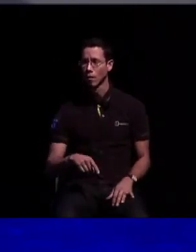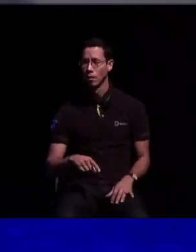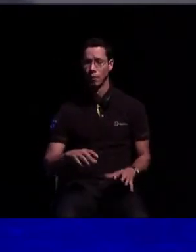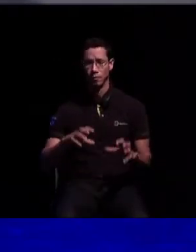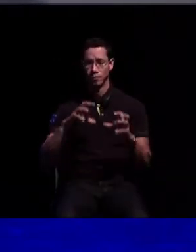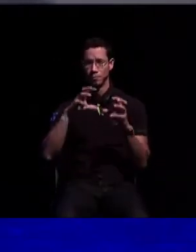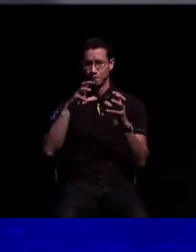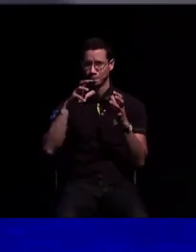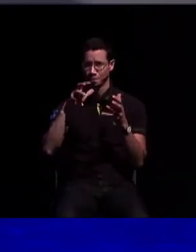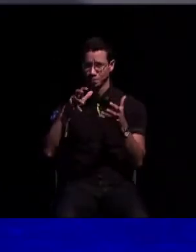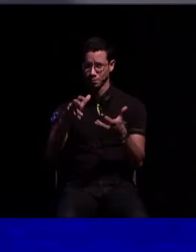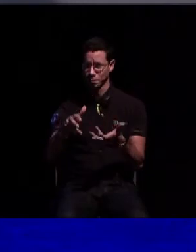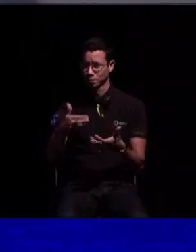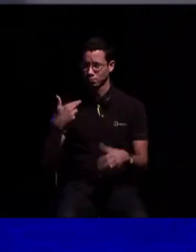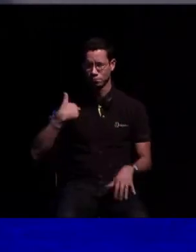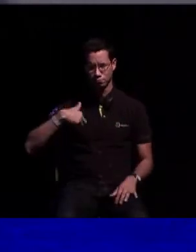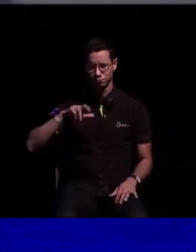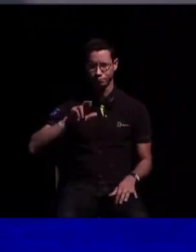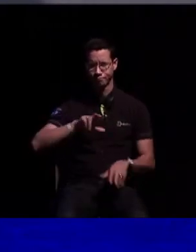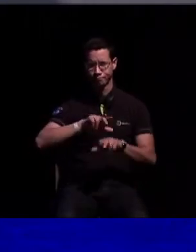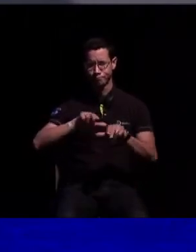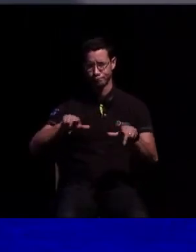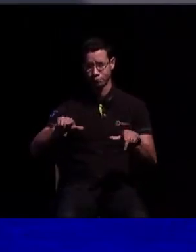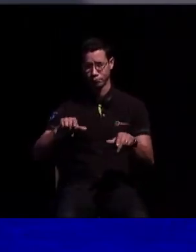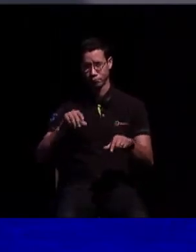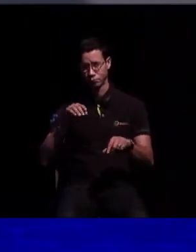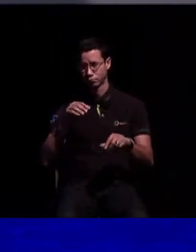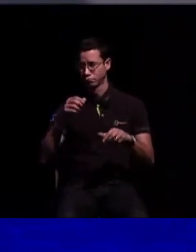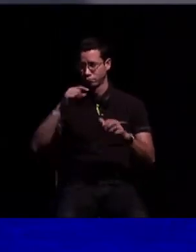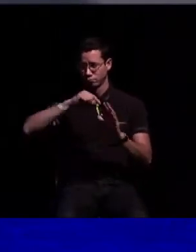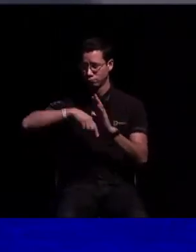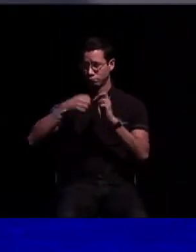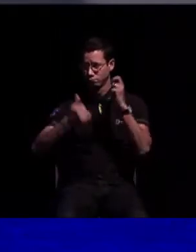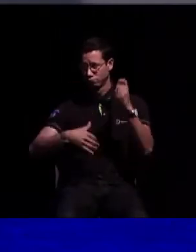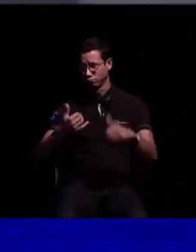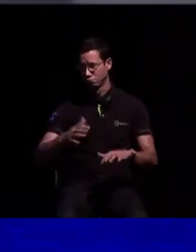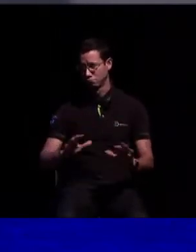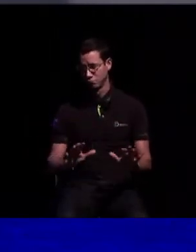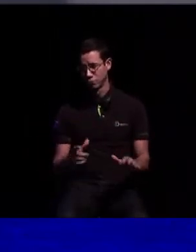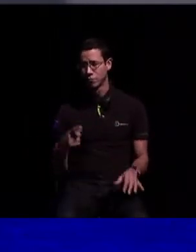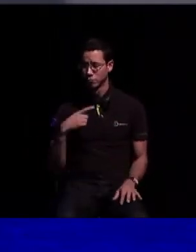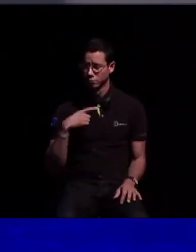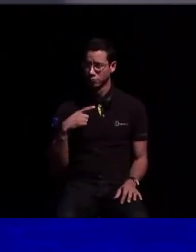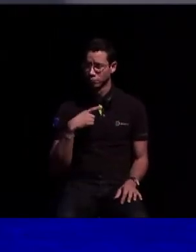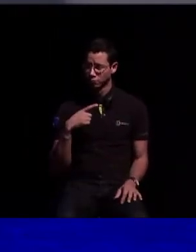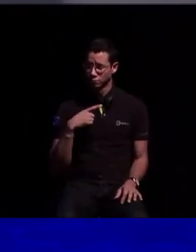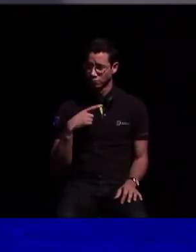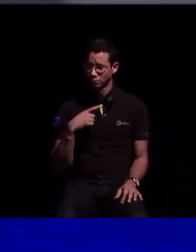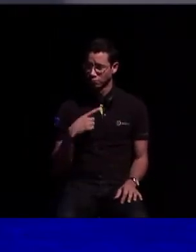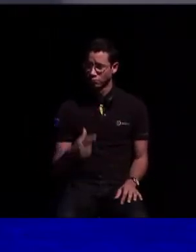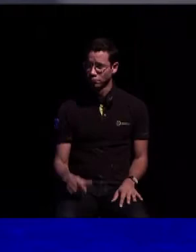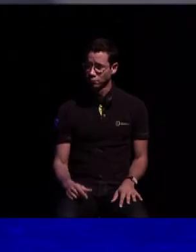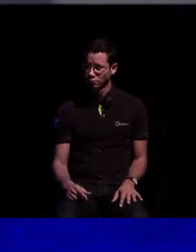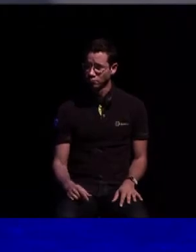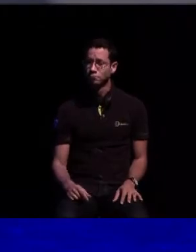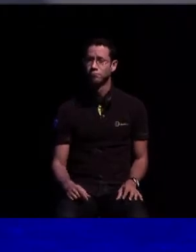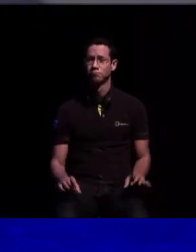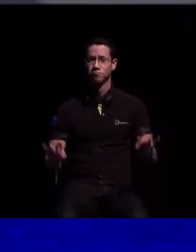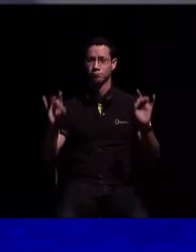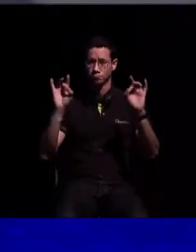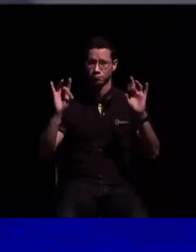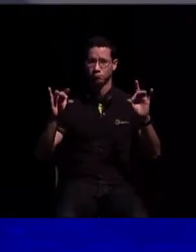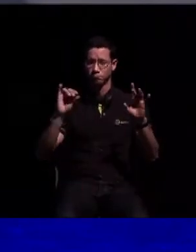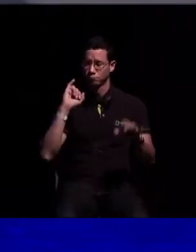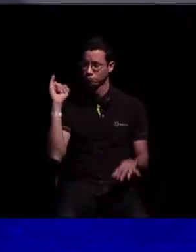herança religiosa, que eu não vou remontar aqui, mas ele vai ter uma extrema importância